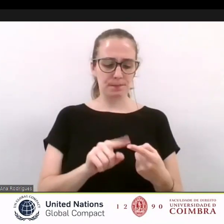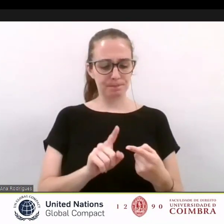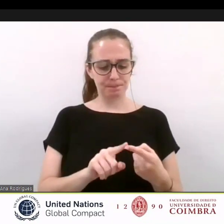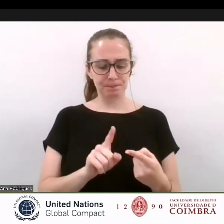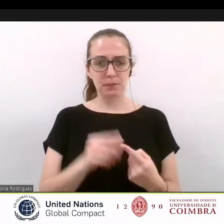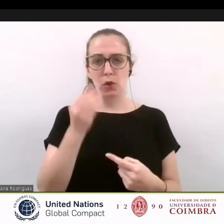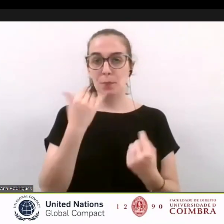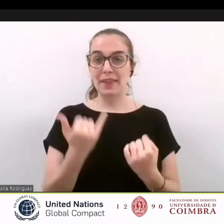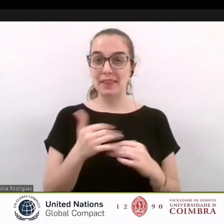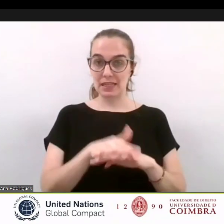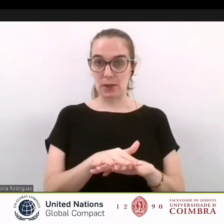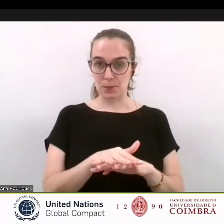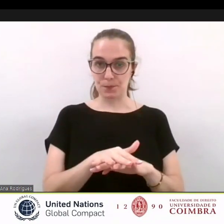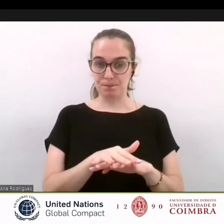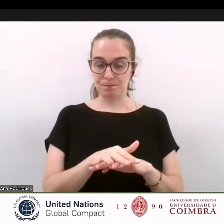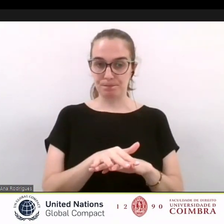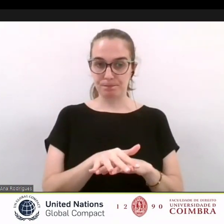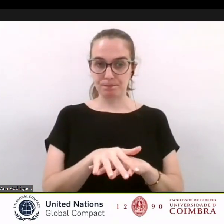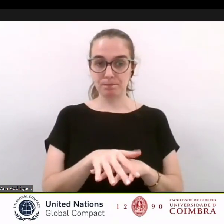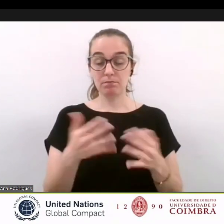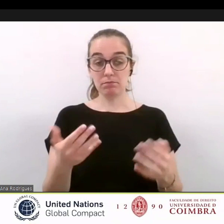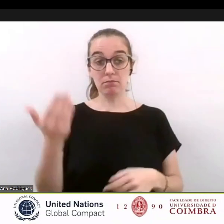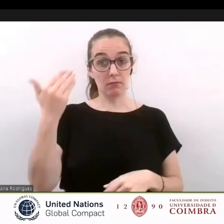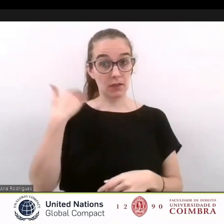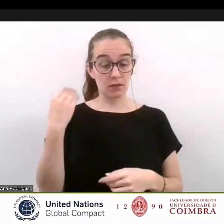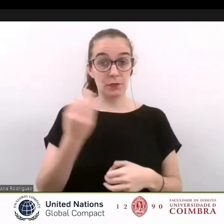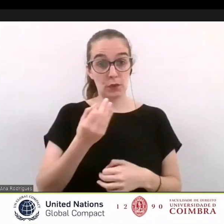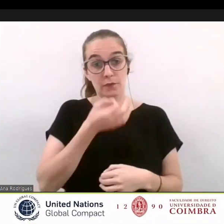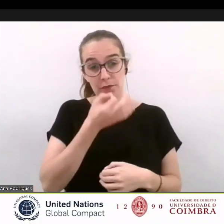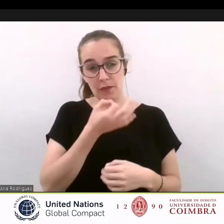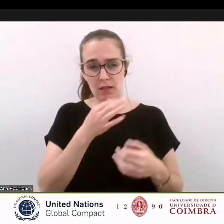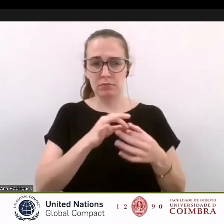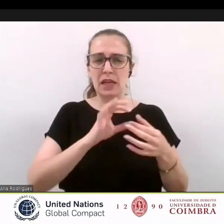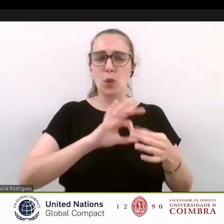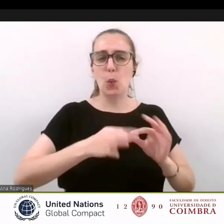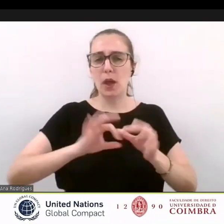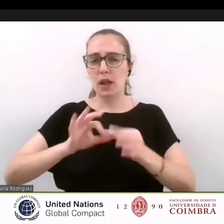da integração. Aquilo que aqui foi referido como a coerência das